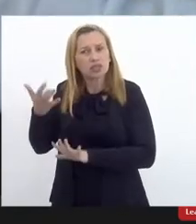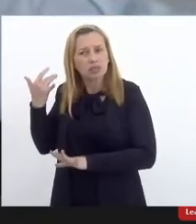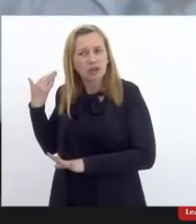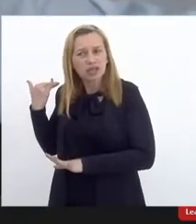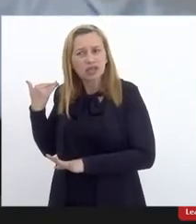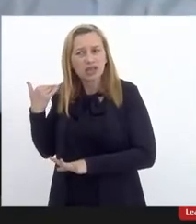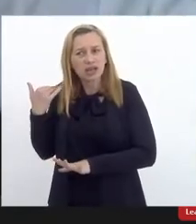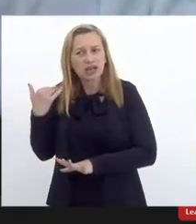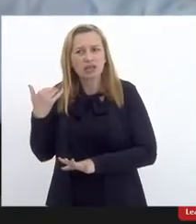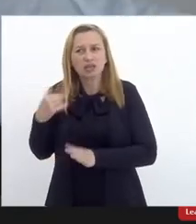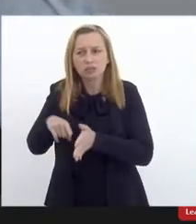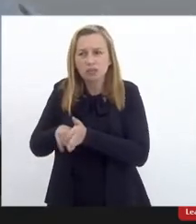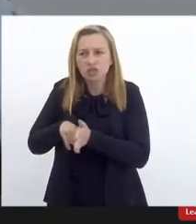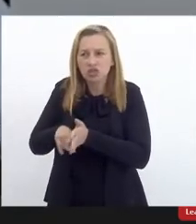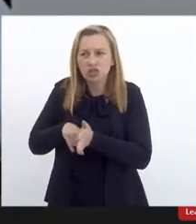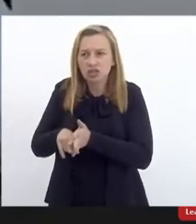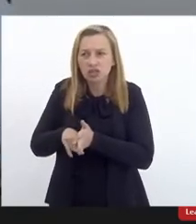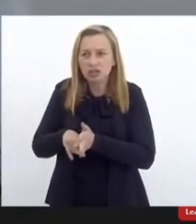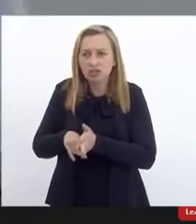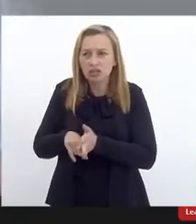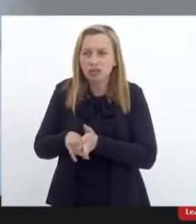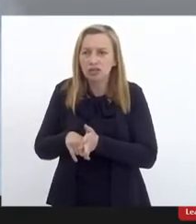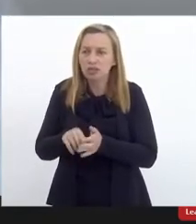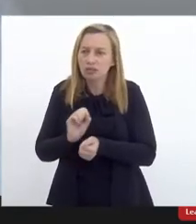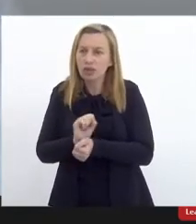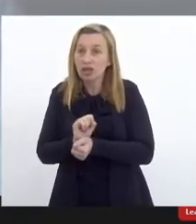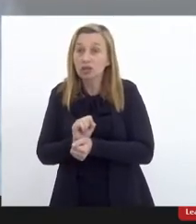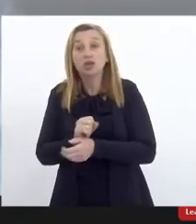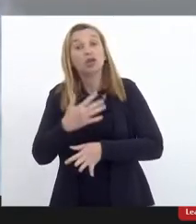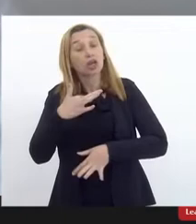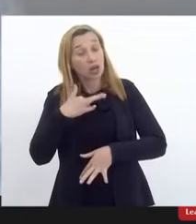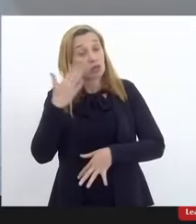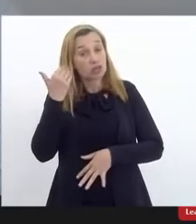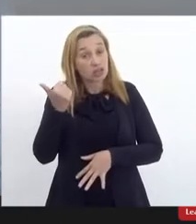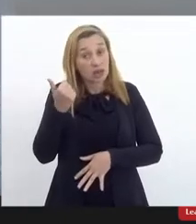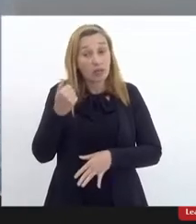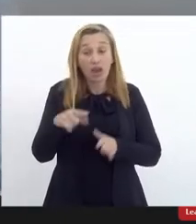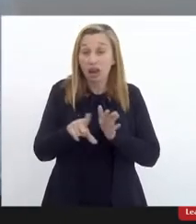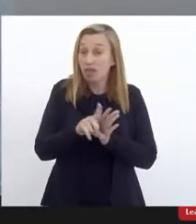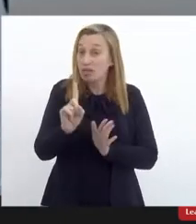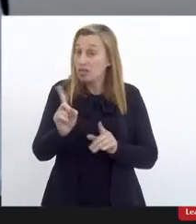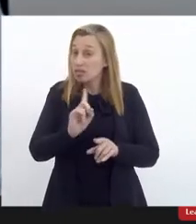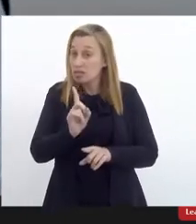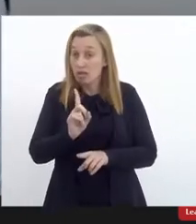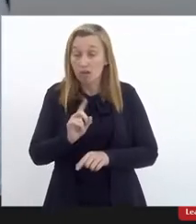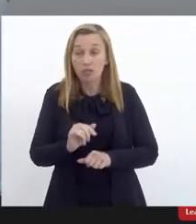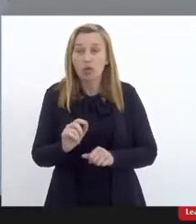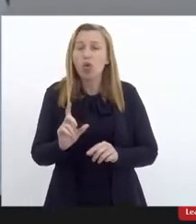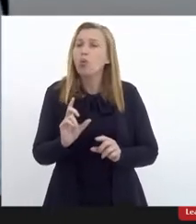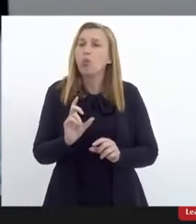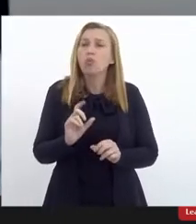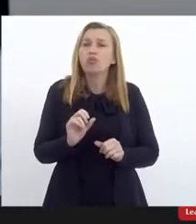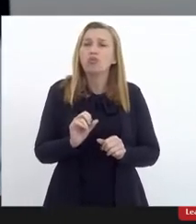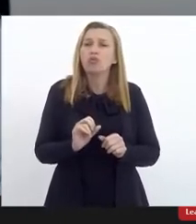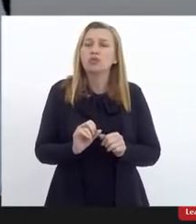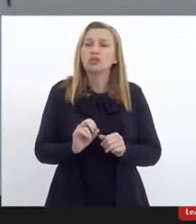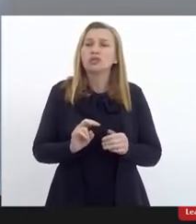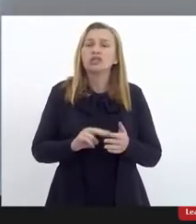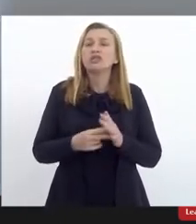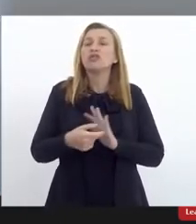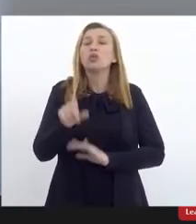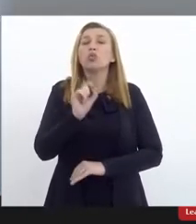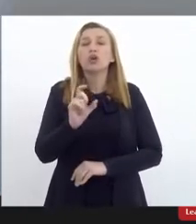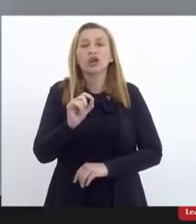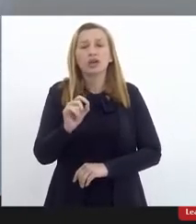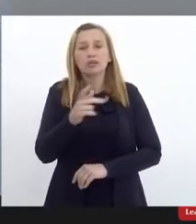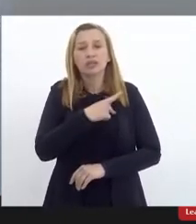a gente pesquisa sempre, não tinha sofrido nenhum questionamento. E que eu saiba, a lei também não. O que quer dizer,